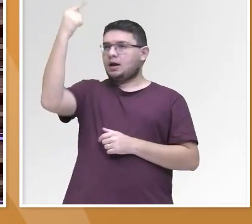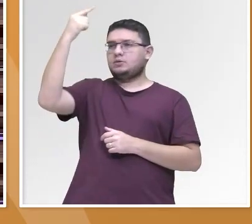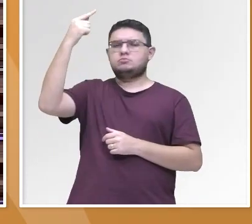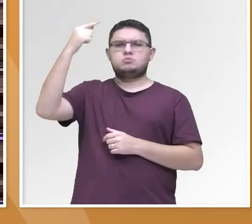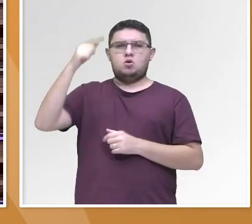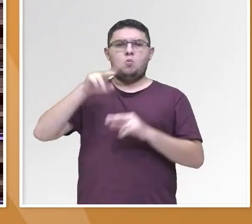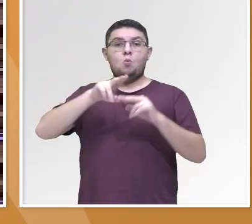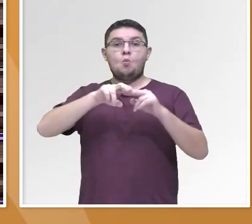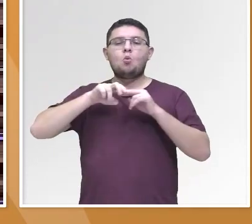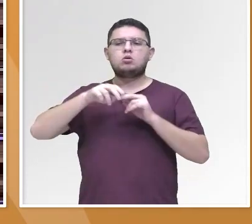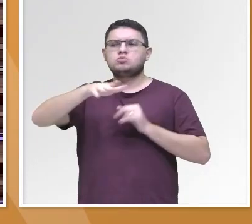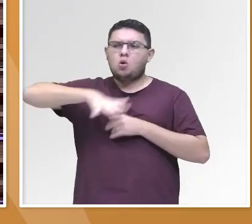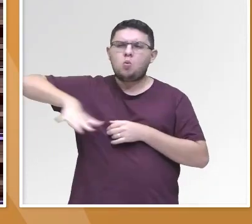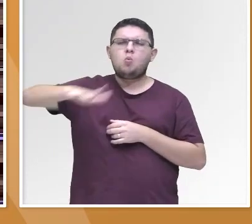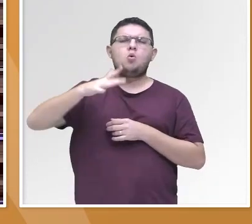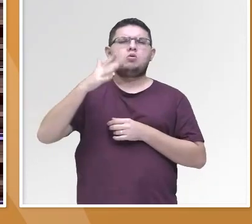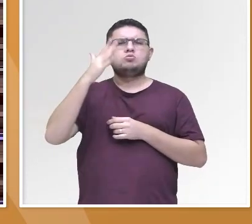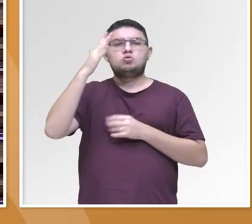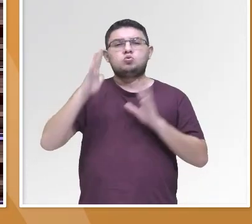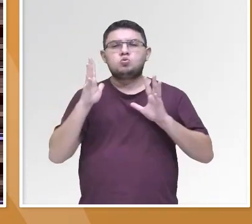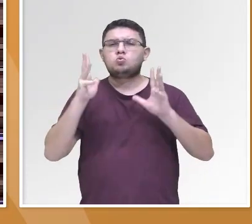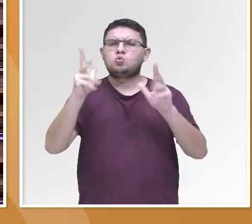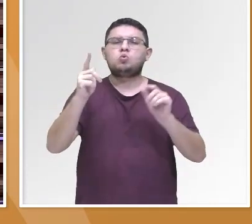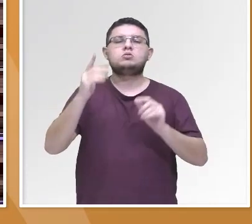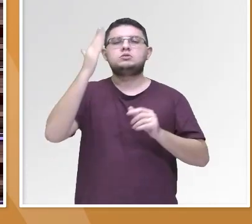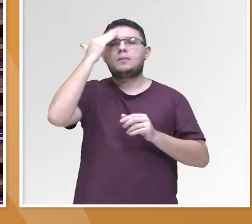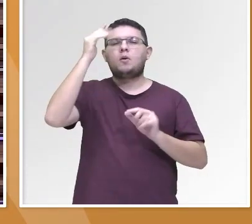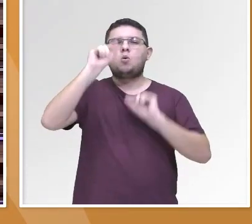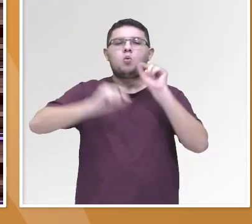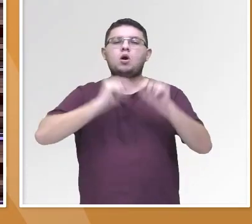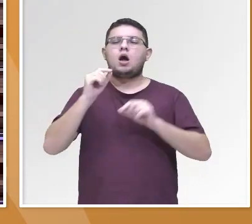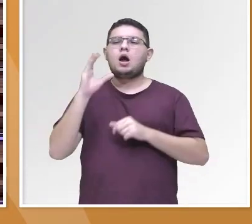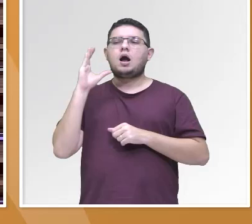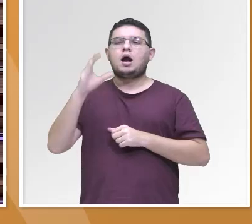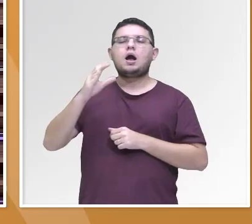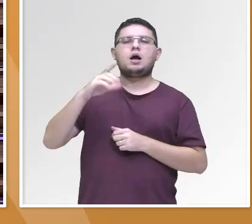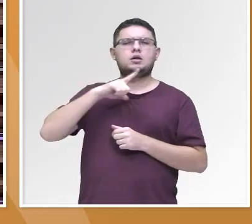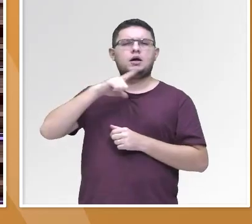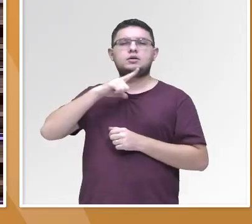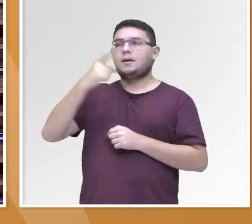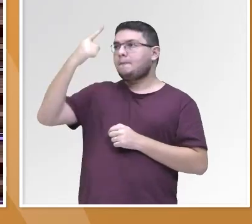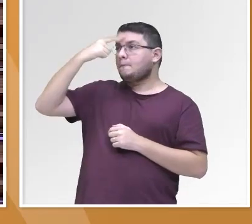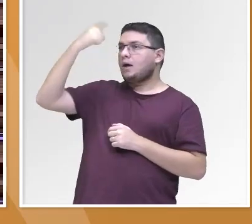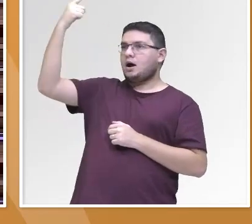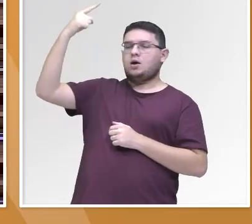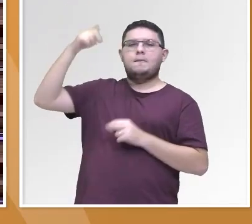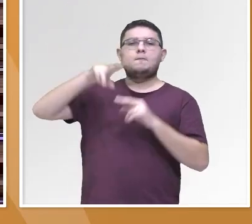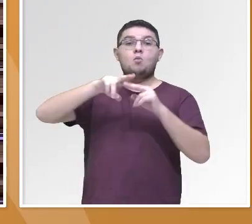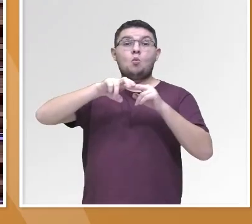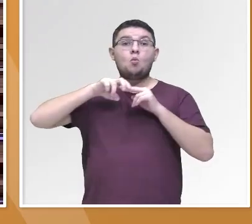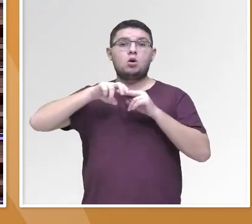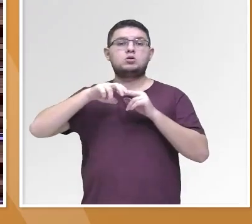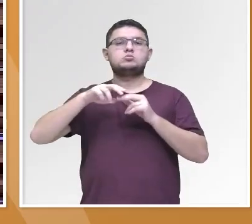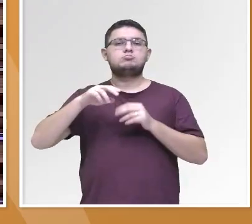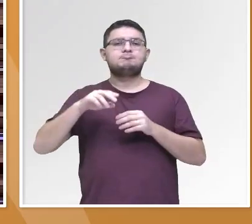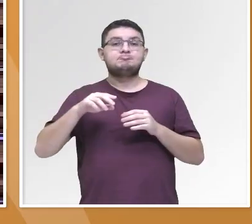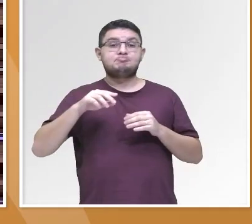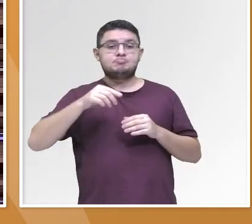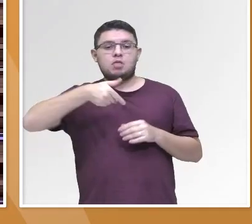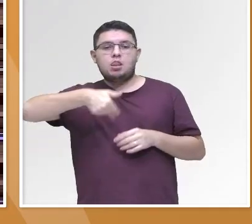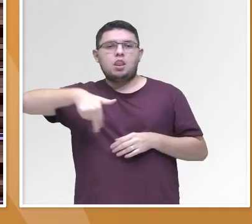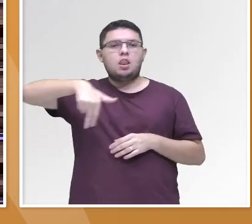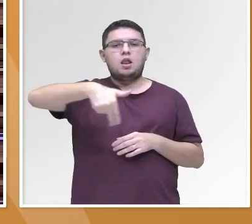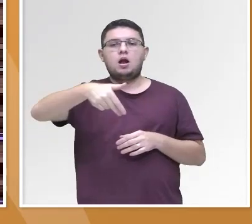a igreja dizia naquele momento que a marca que o Caim recebeu de Deus foi o quê? Ter a pele escura, manchada